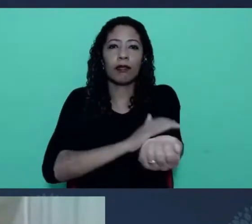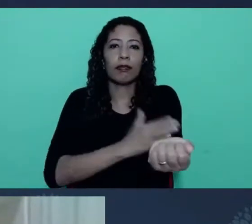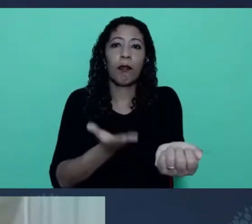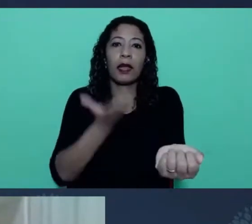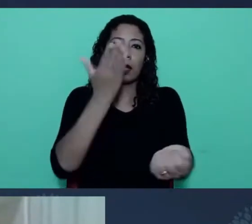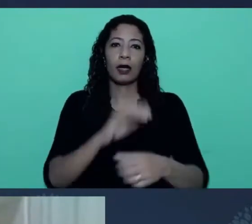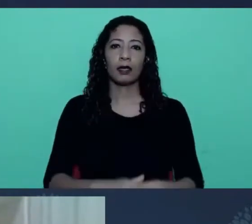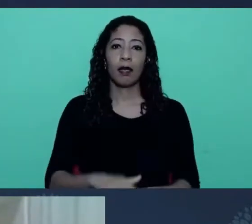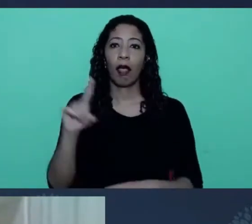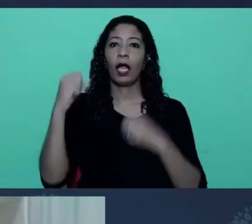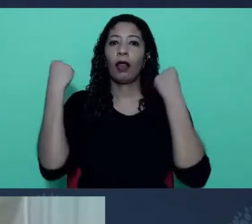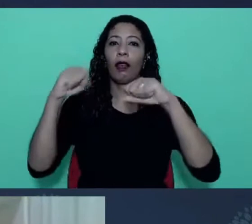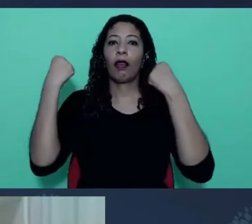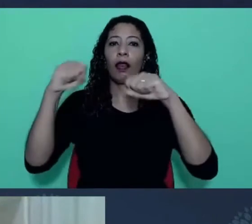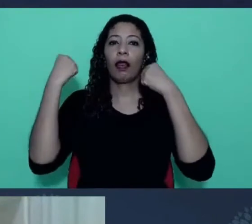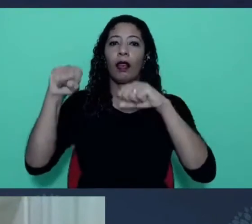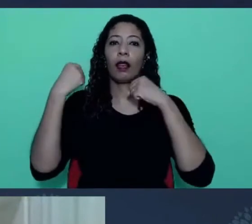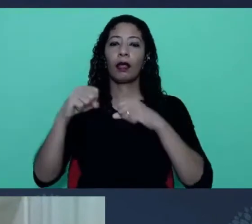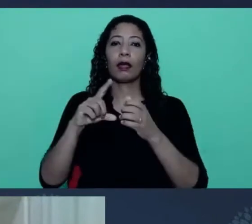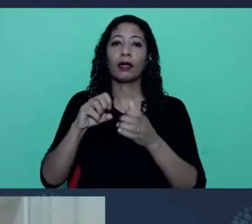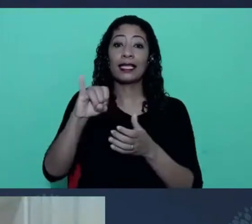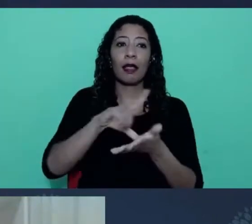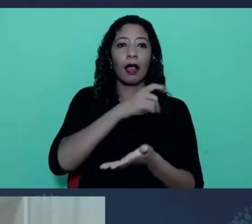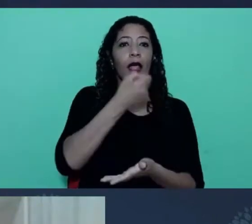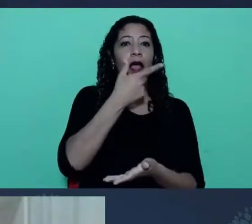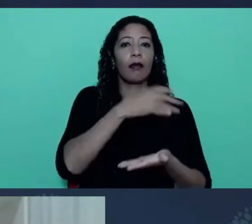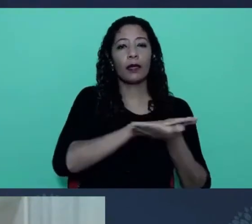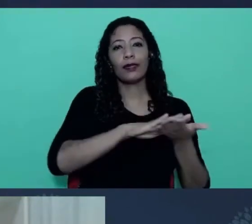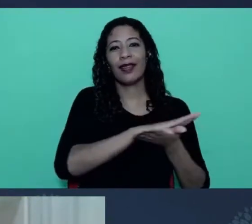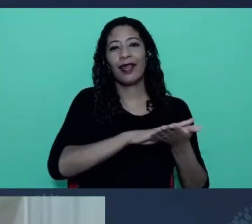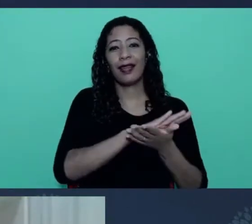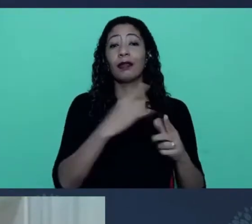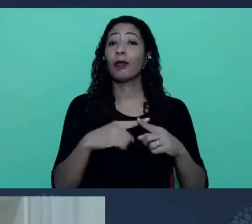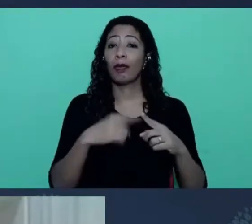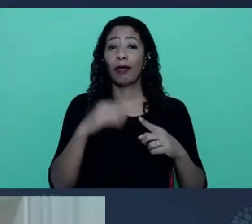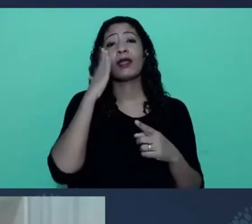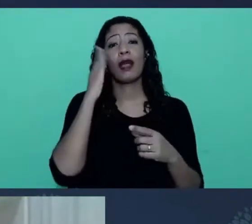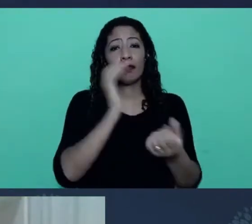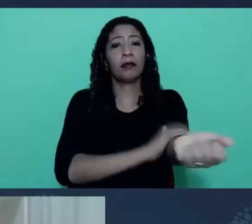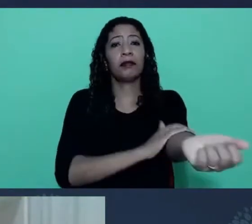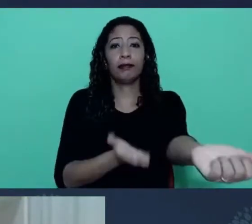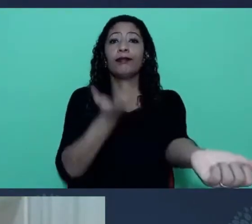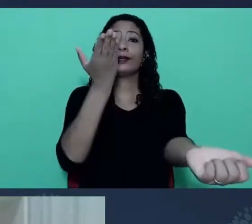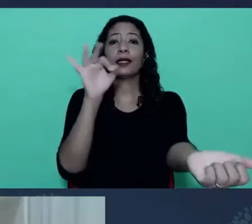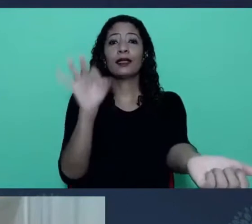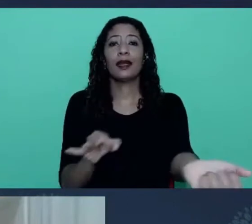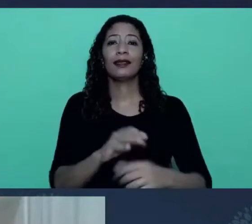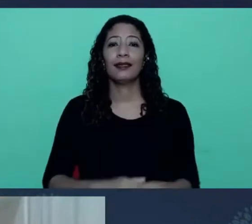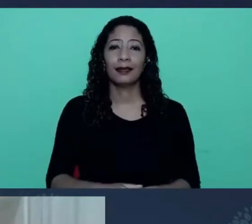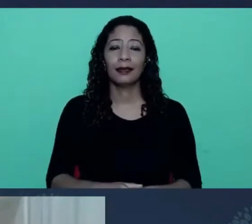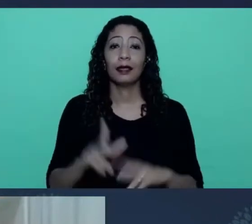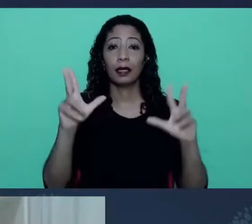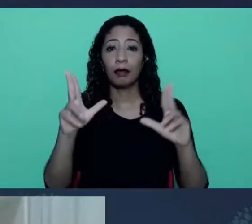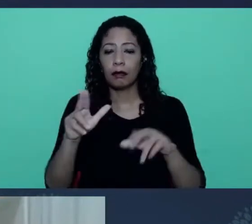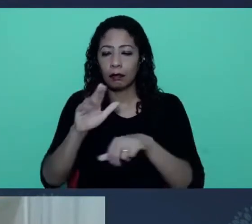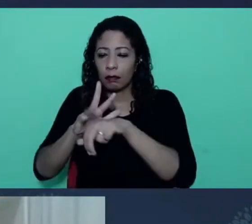indivíduo hipertenso para fazer exercício sem ele estar devidamente medicado, porque a gente sabe que a pressão vai aumentar. E é a mesma coisa para o paciente